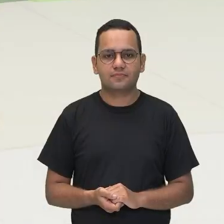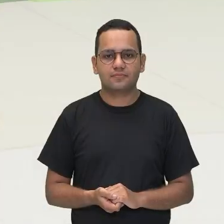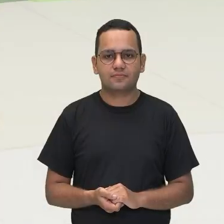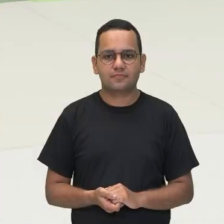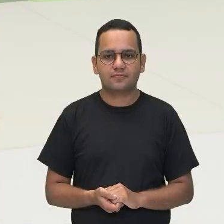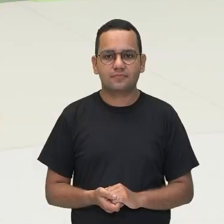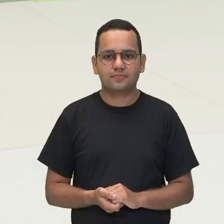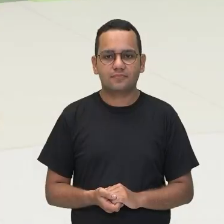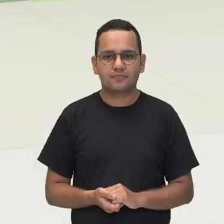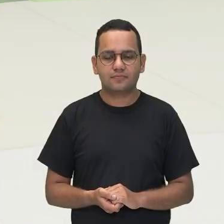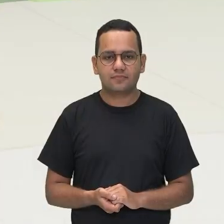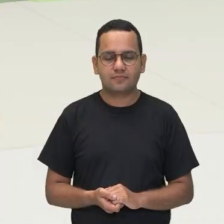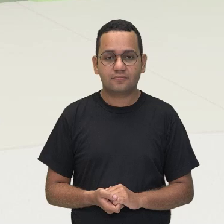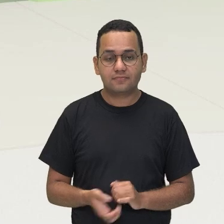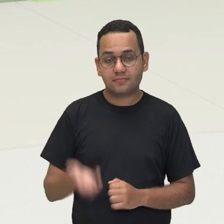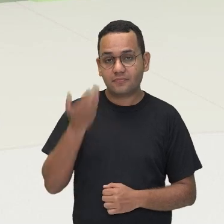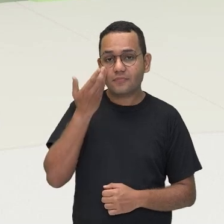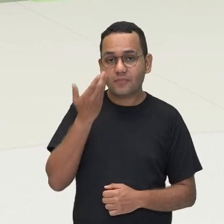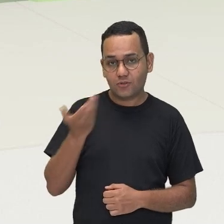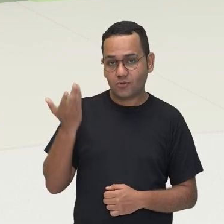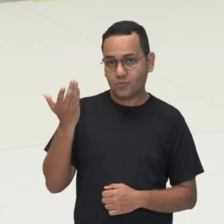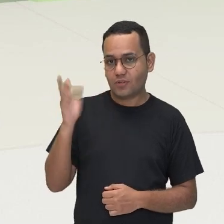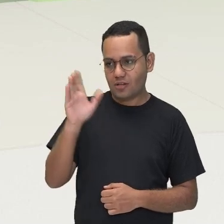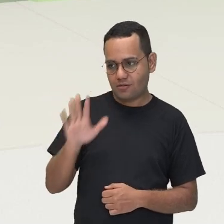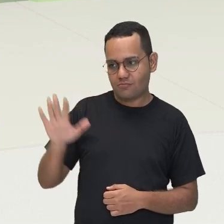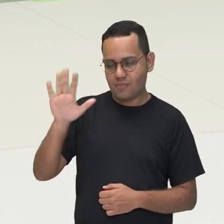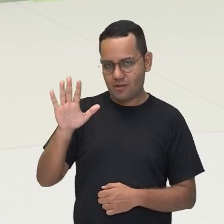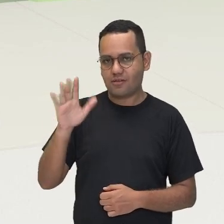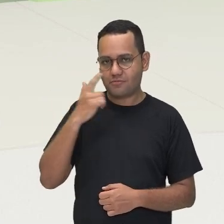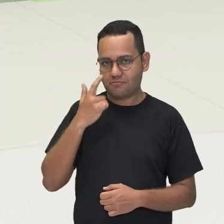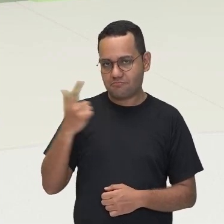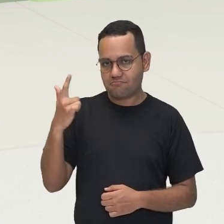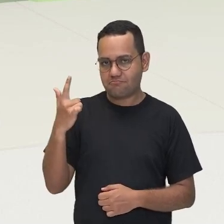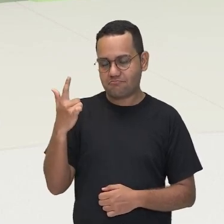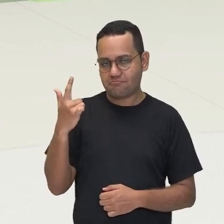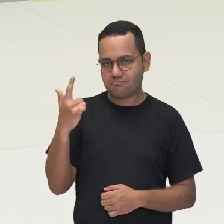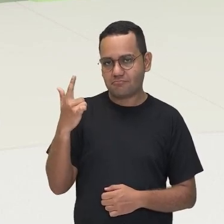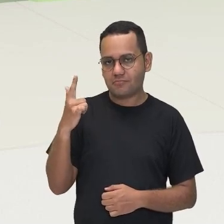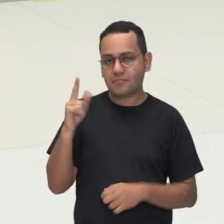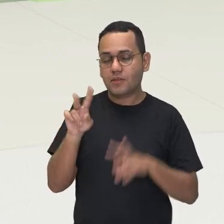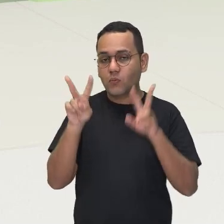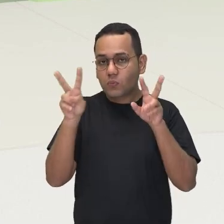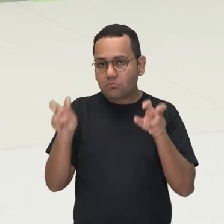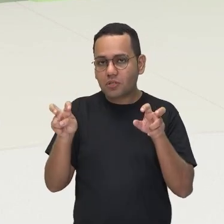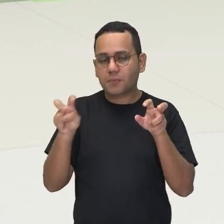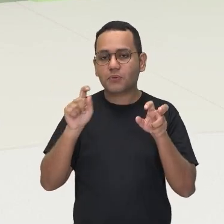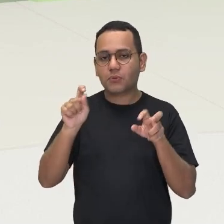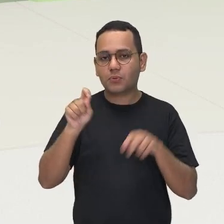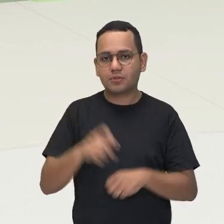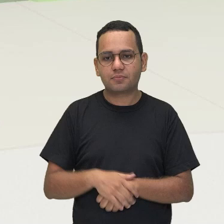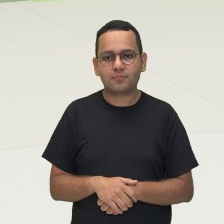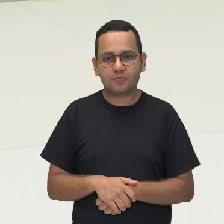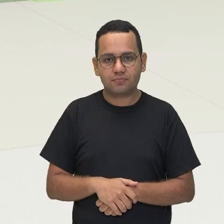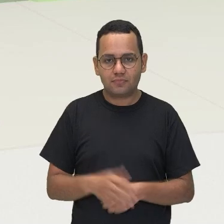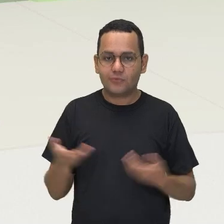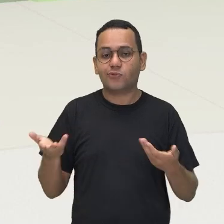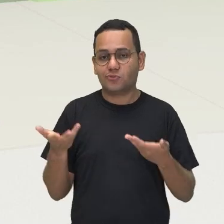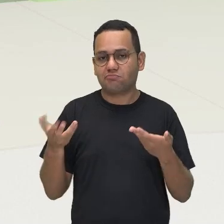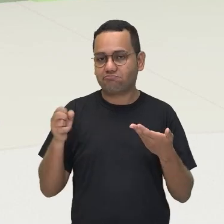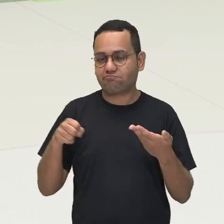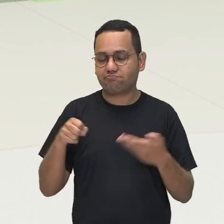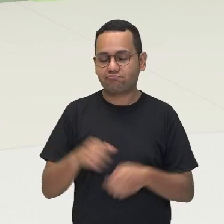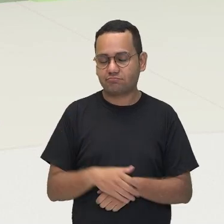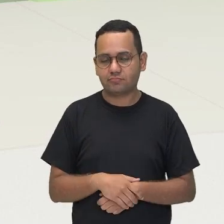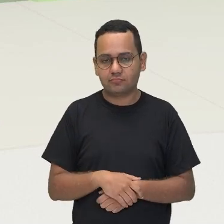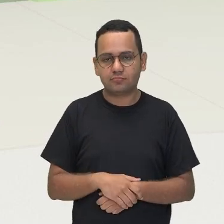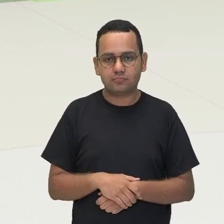Olá, vejam aí, olha que nós já vamos iniciar a nossa revisão aí com um assunto que é da atualidade.